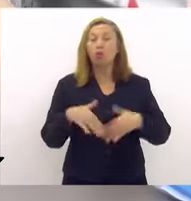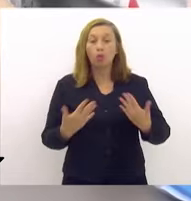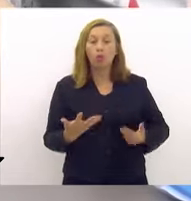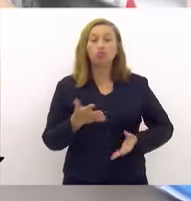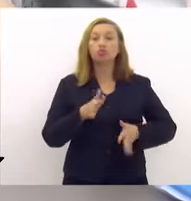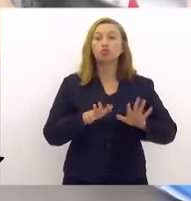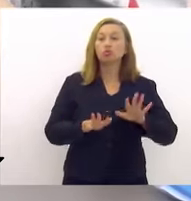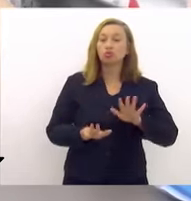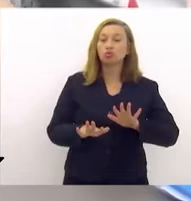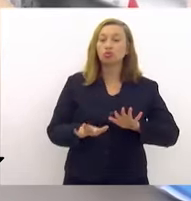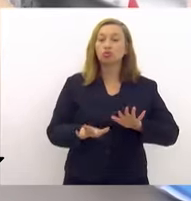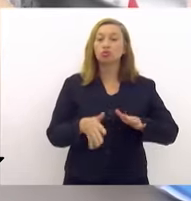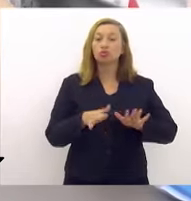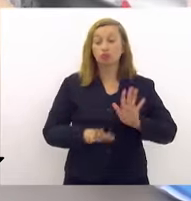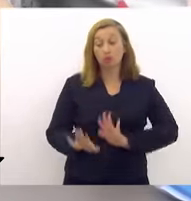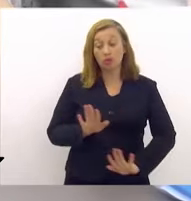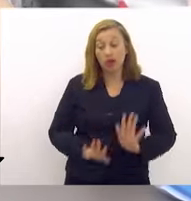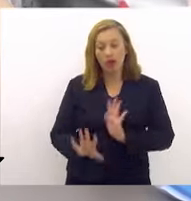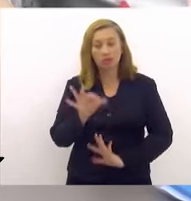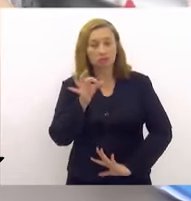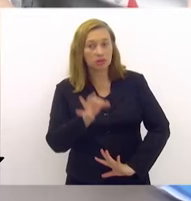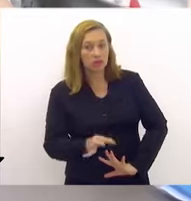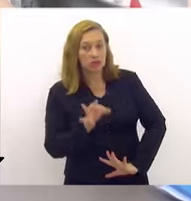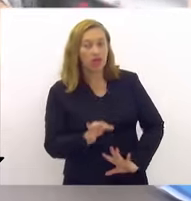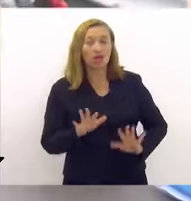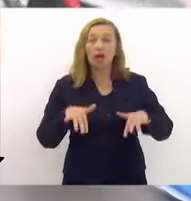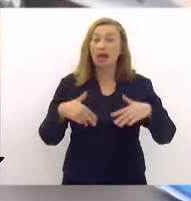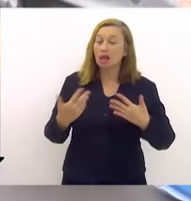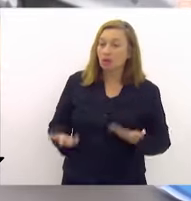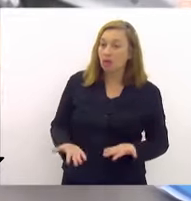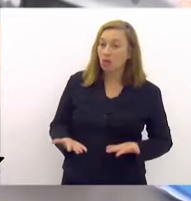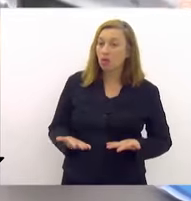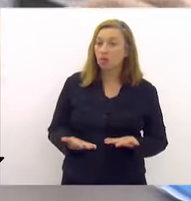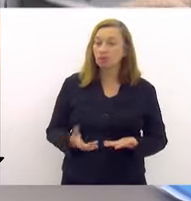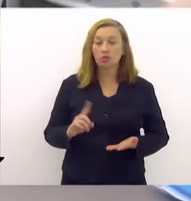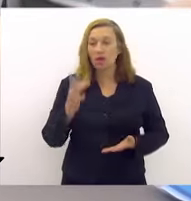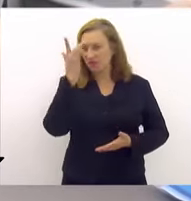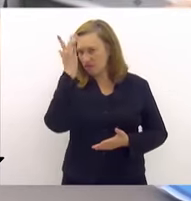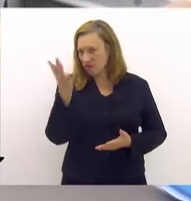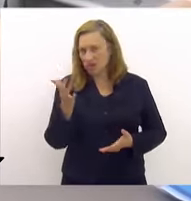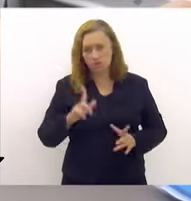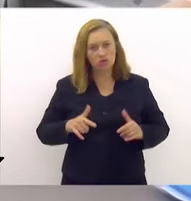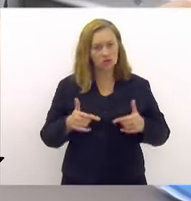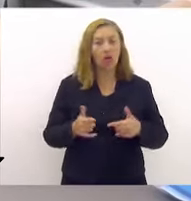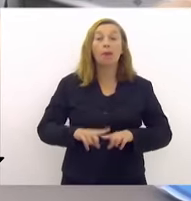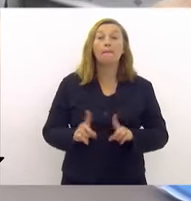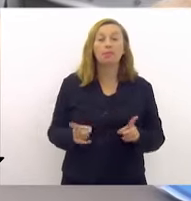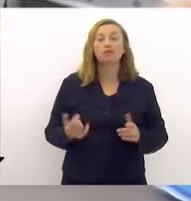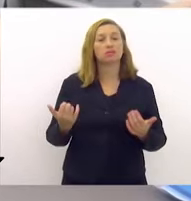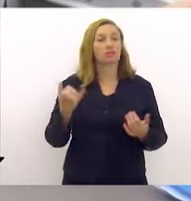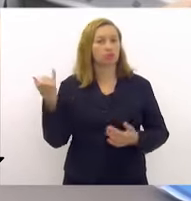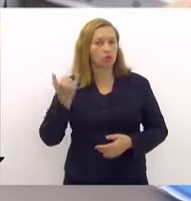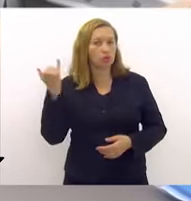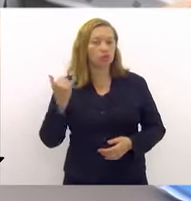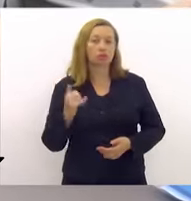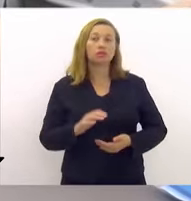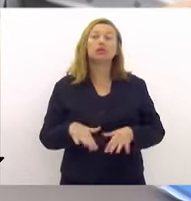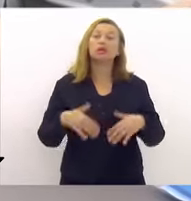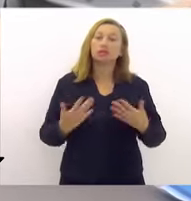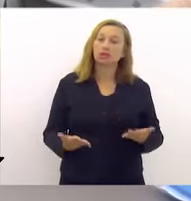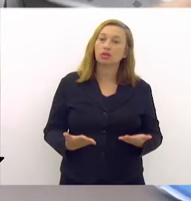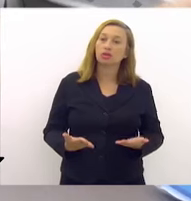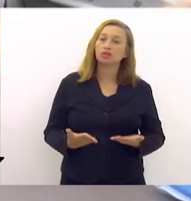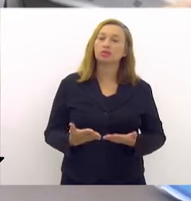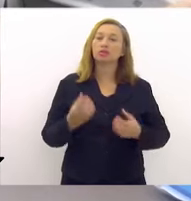cuidados adequados. Então, ainda é uma perspectiva, porque não é uma coisa fácil de fazer, mas é necessária. Então, era